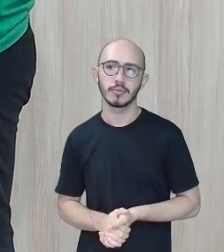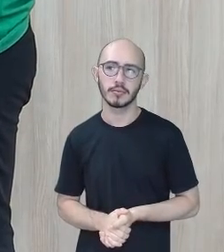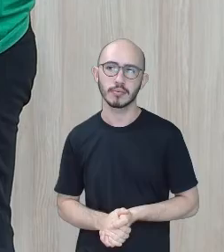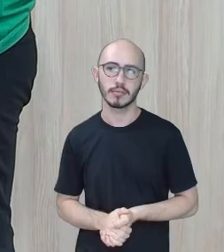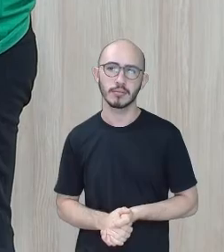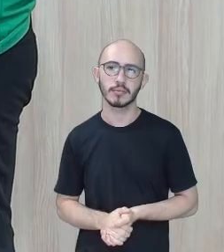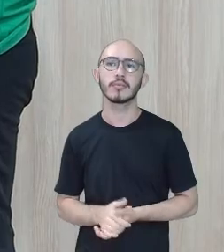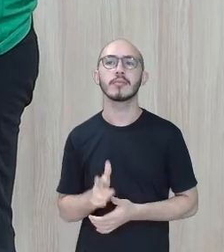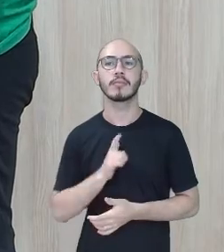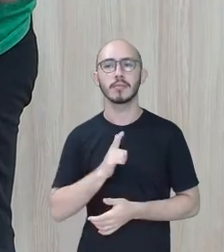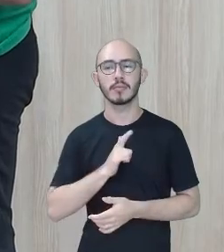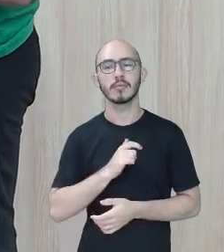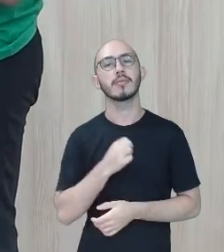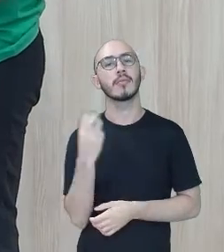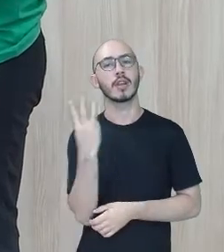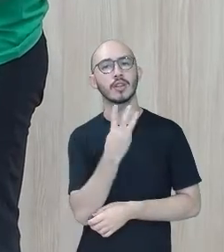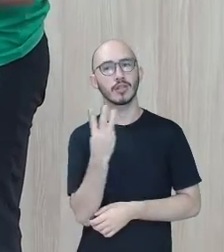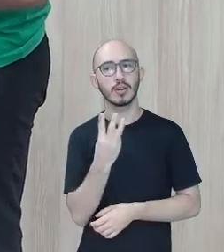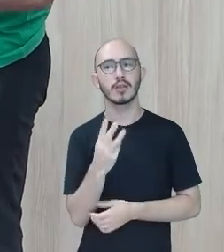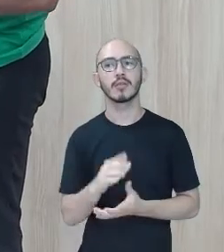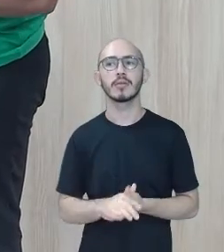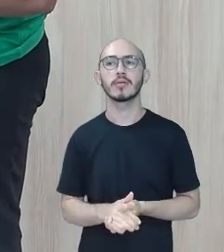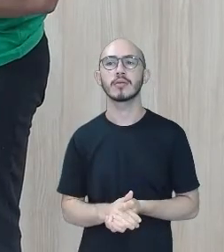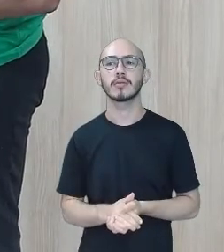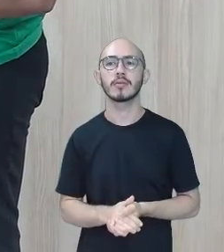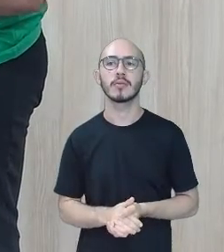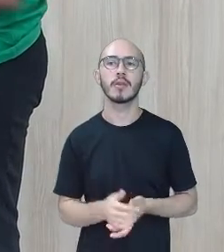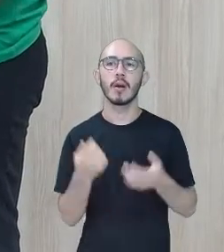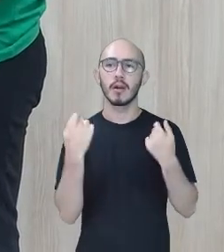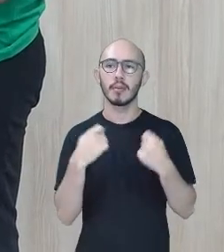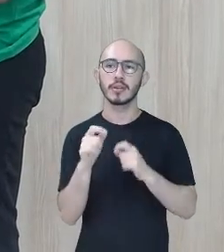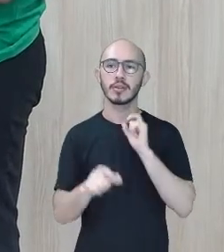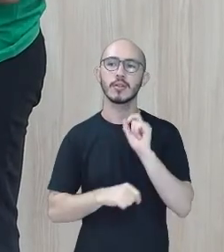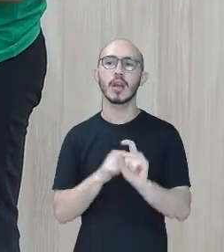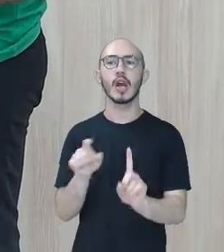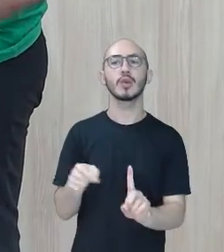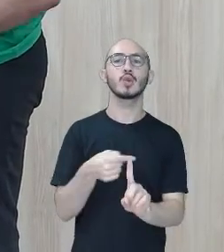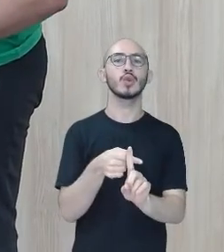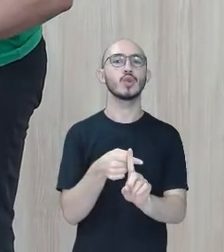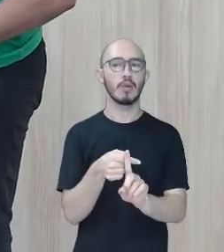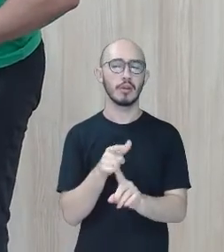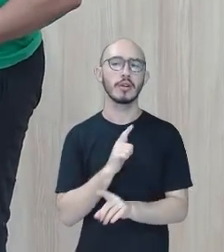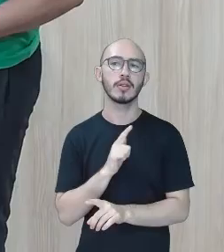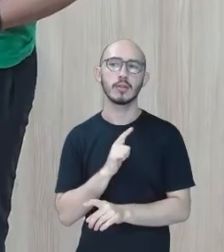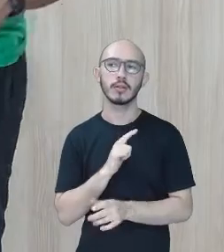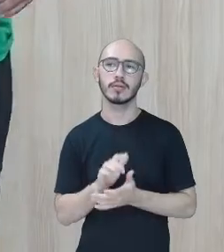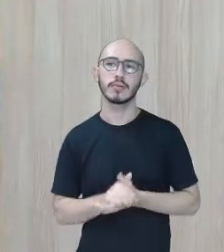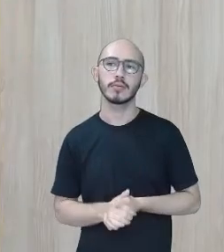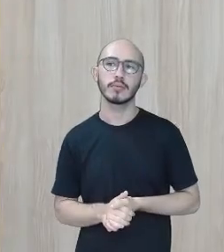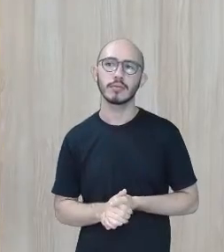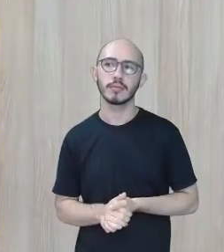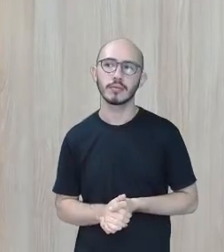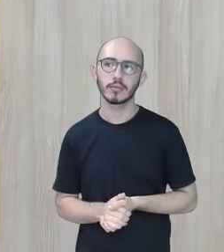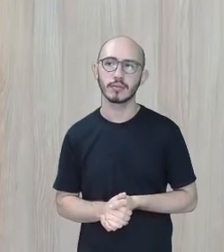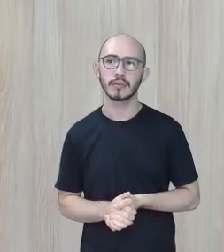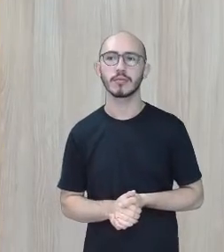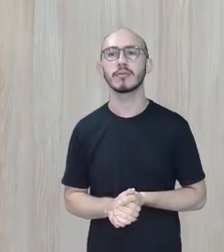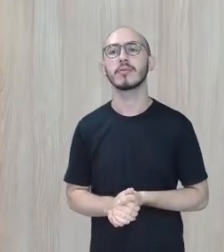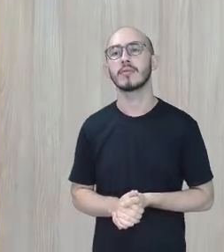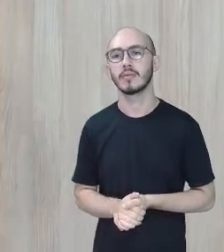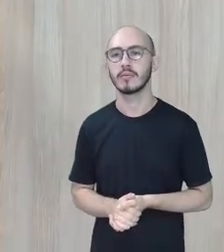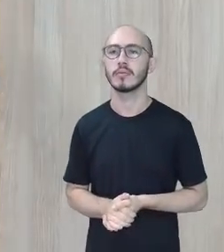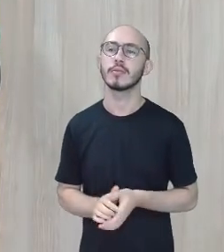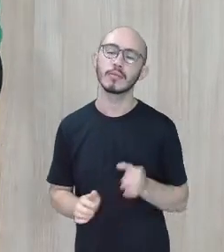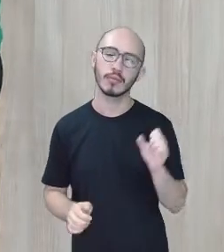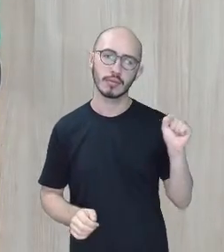as três áreas, certo? E vamos efetuar aí a soma desses valores. Então, eu vou ter aí